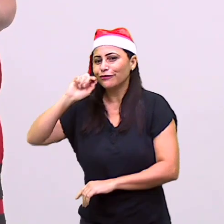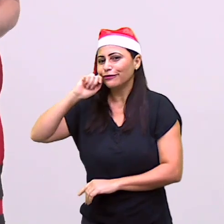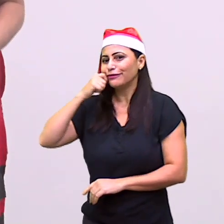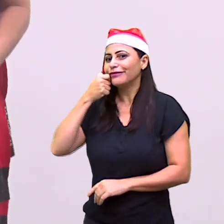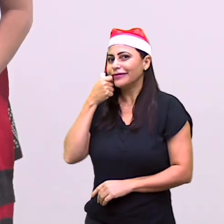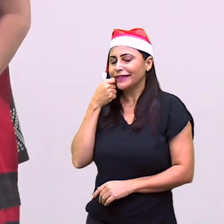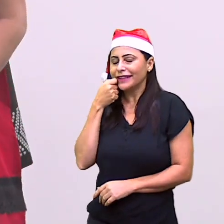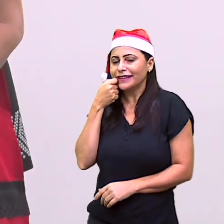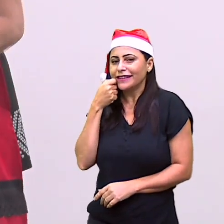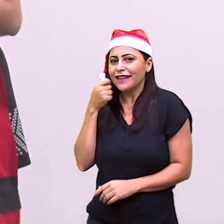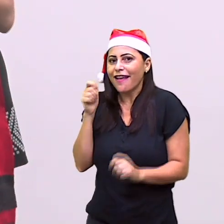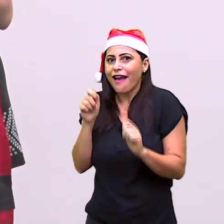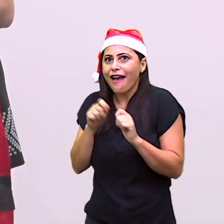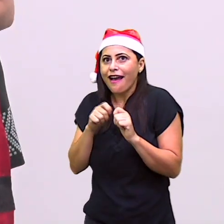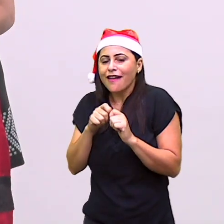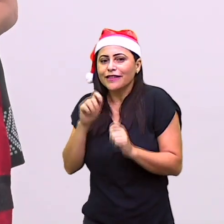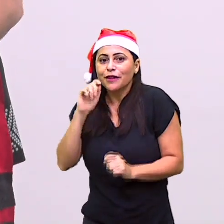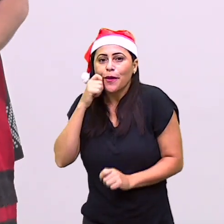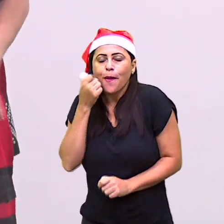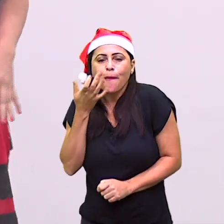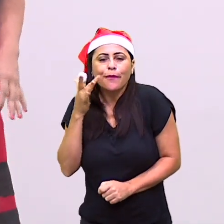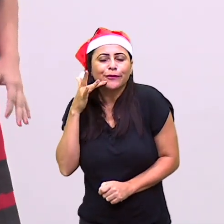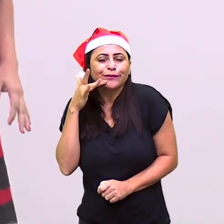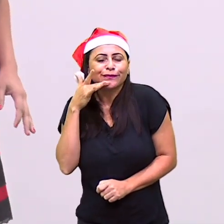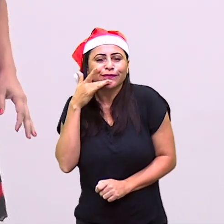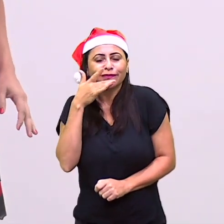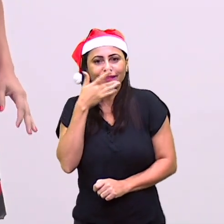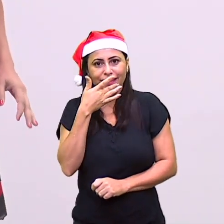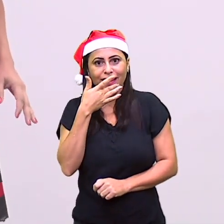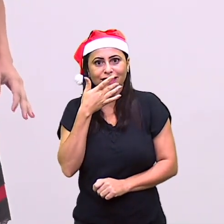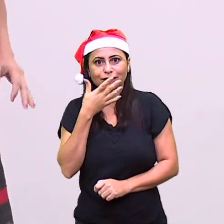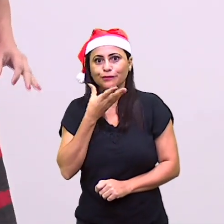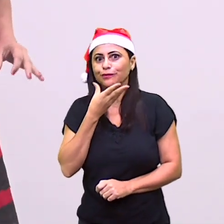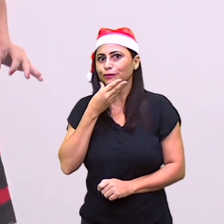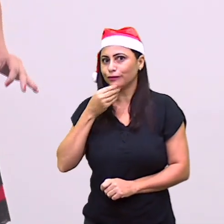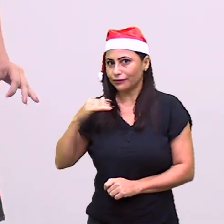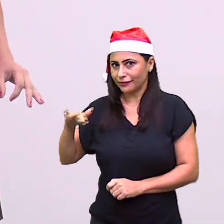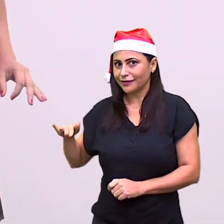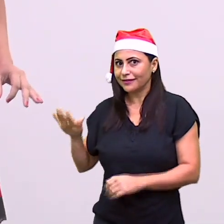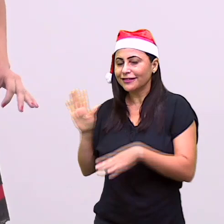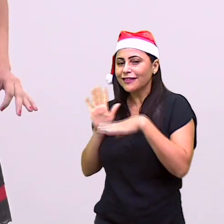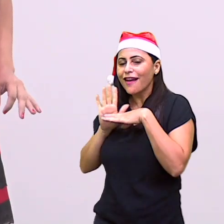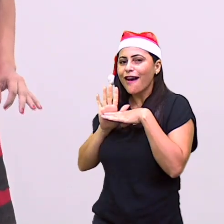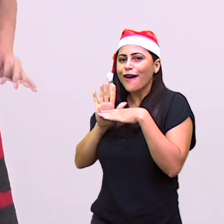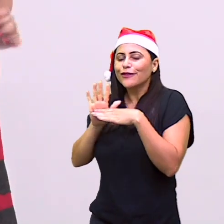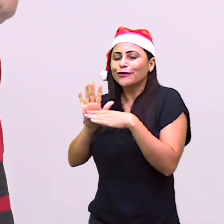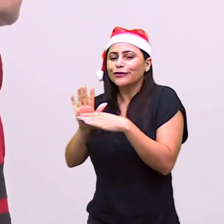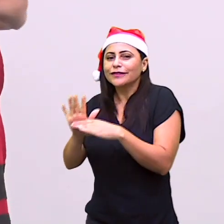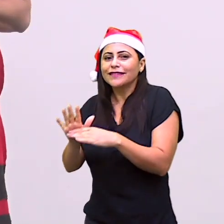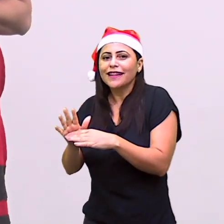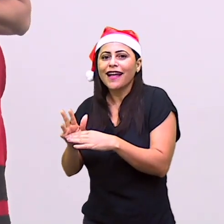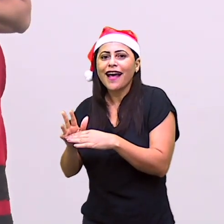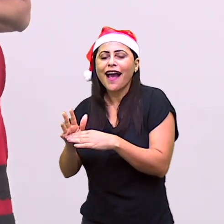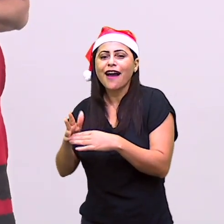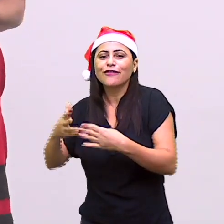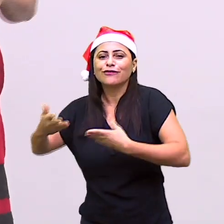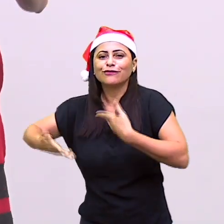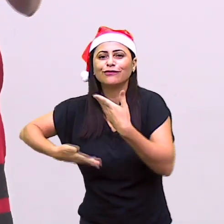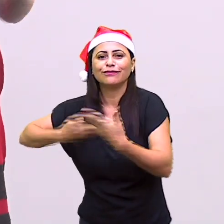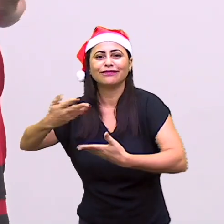gostosos e Beto o ajudava. Entregava pães na casa de todos da